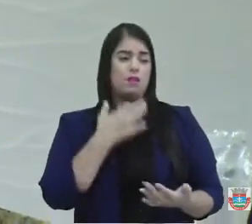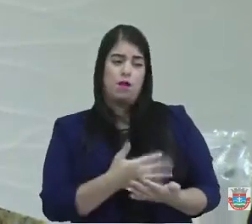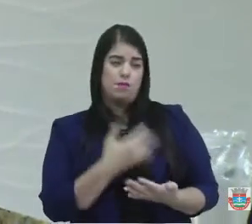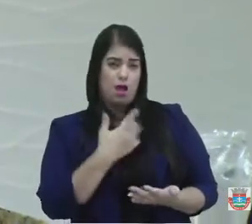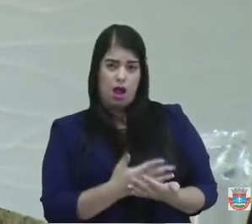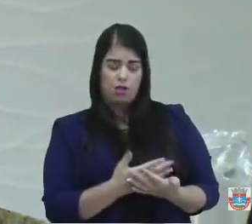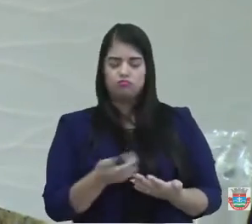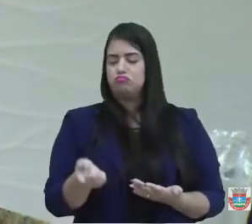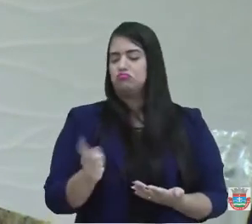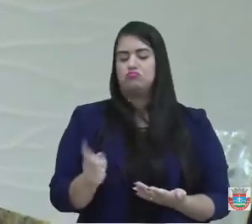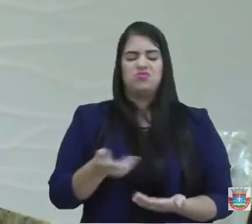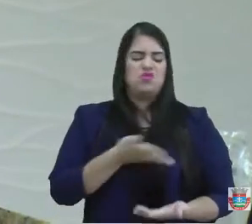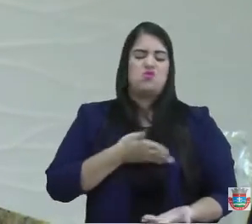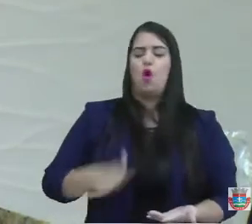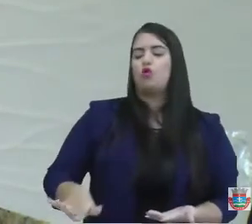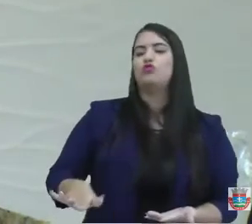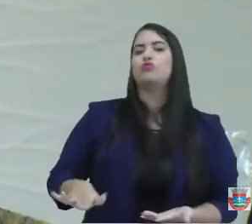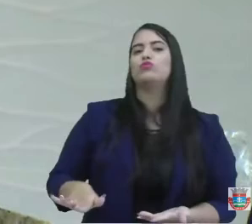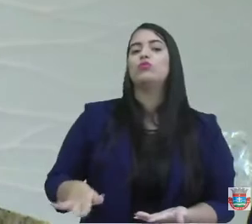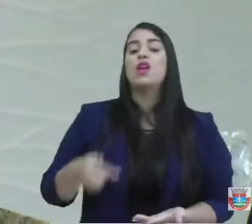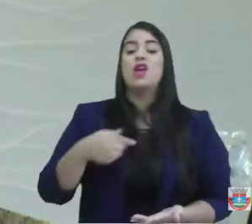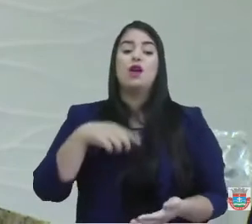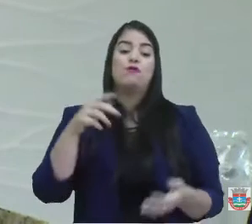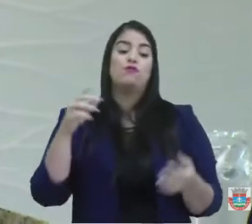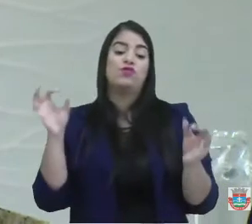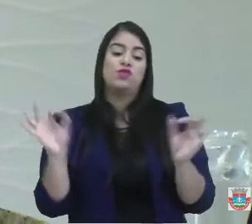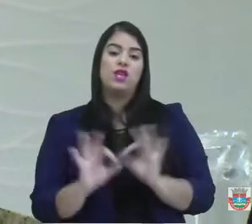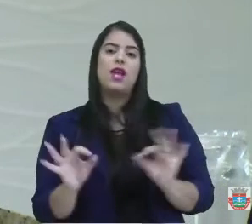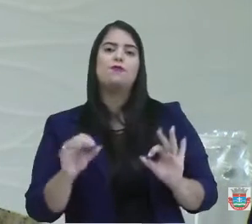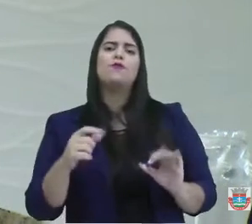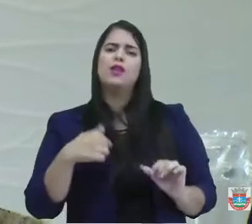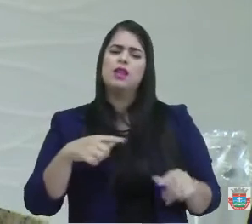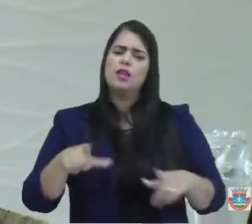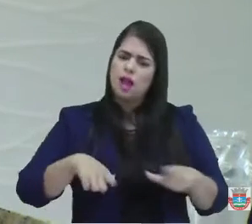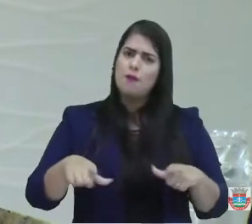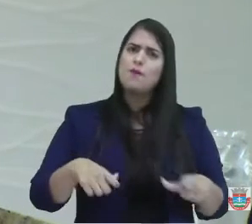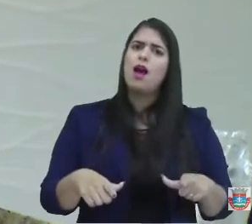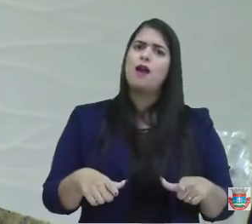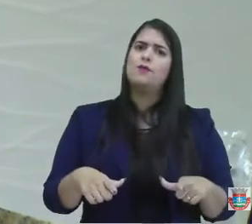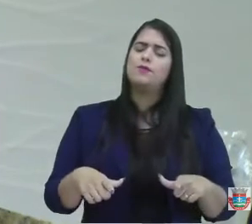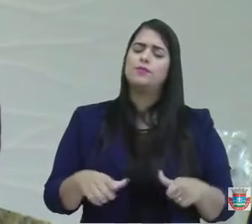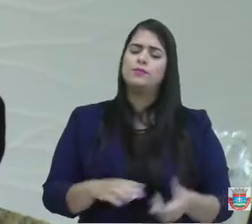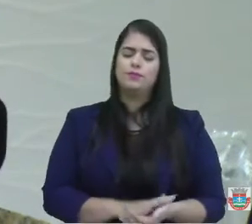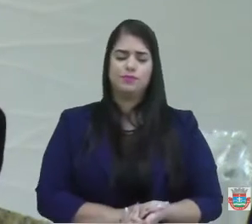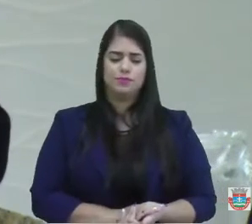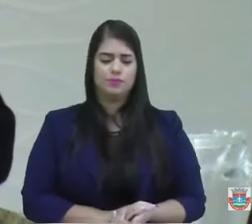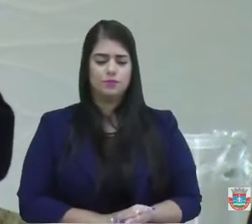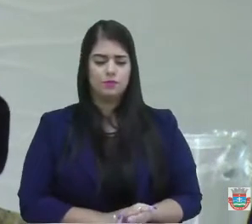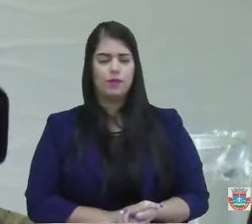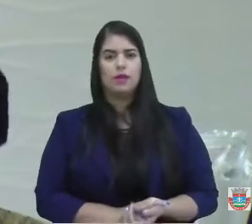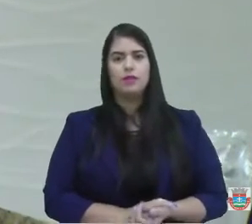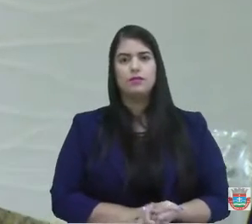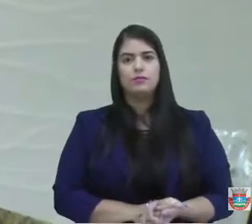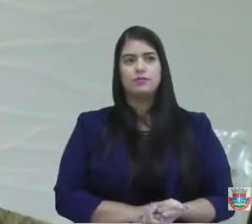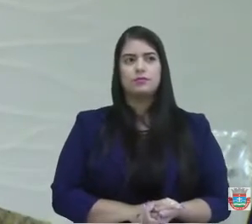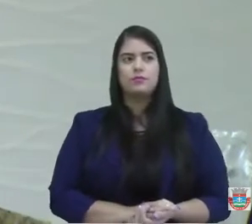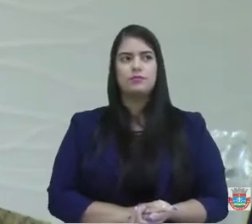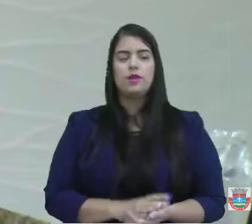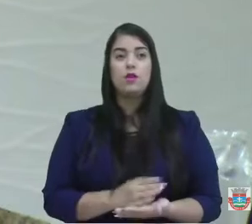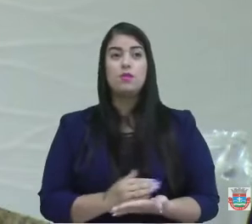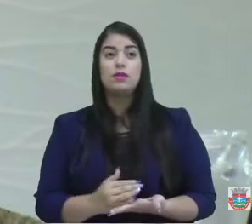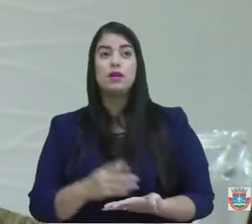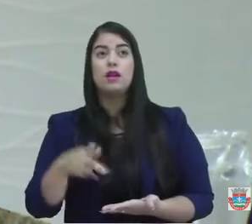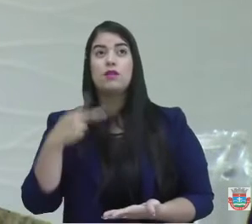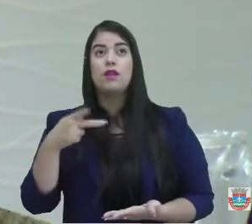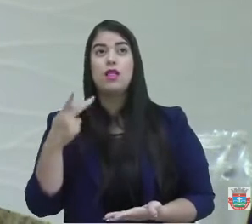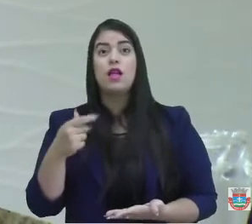ninguém, não. Sou do certo. E trabalho, viu? Todos eles sabem o que é meu povo CBT. Começaram dizendo outra vez que eu não